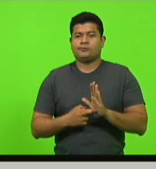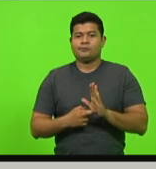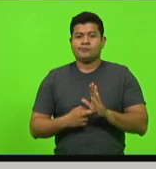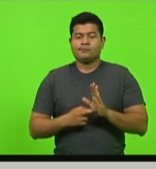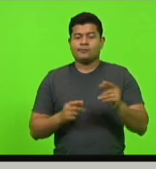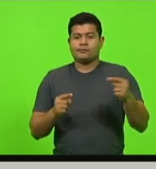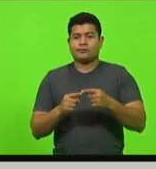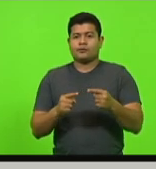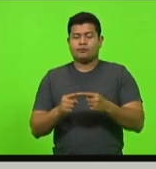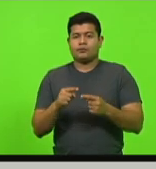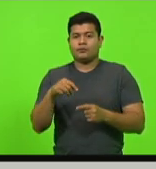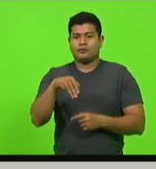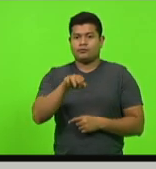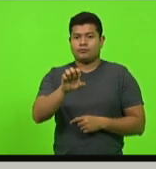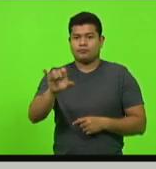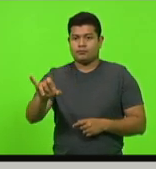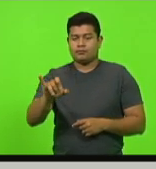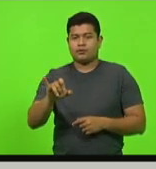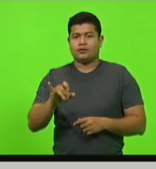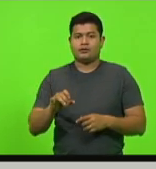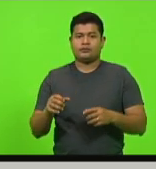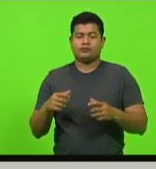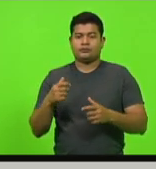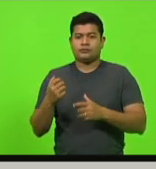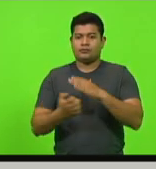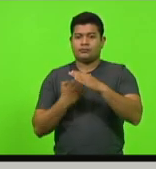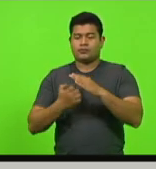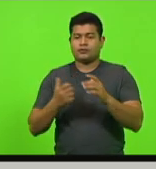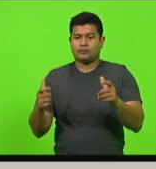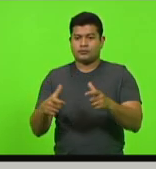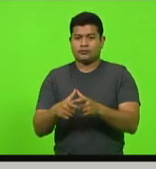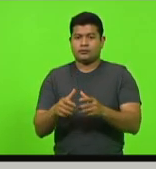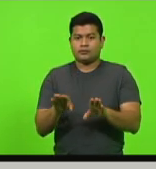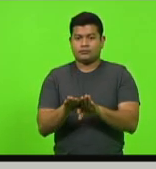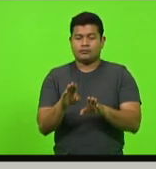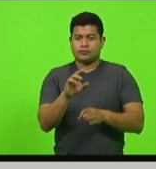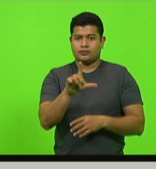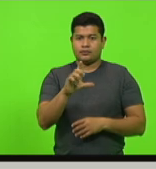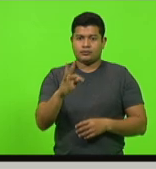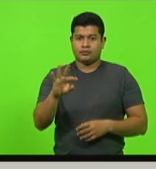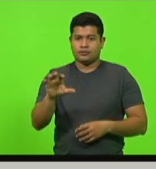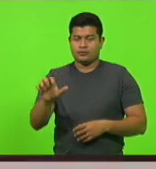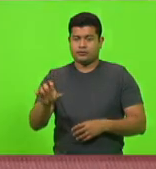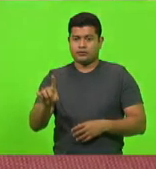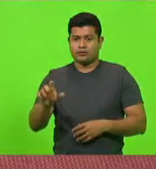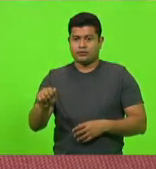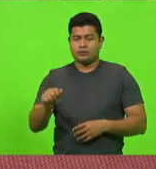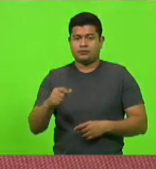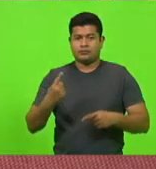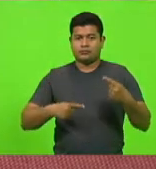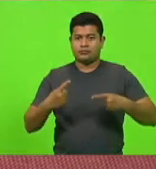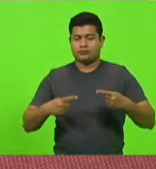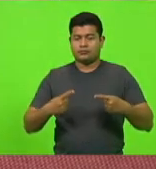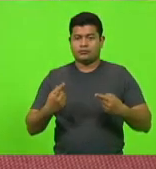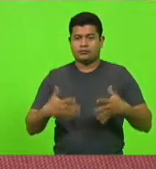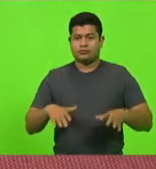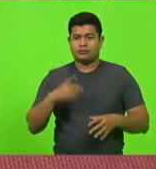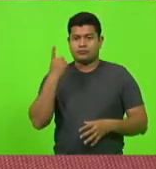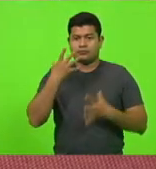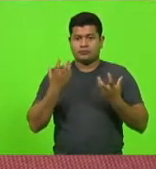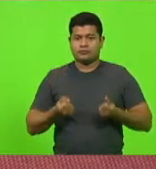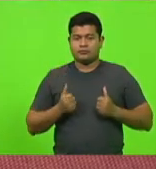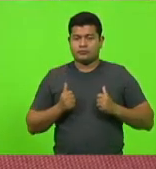Individual de Responsabilidade Limitada e estabelece outras providências. Deputados que aprovam, permaneçam como se encontram. Aprovado